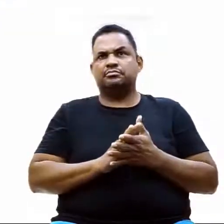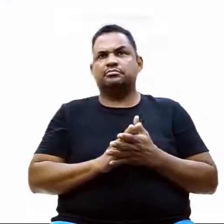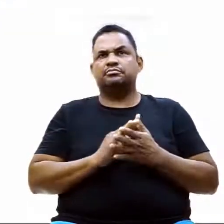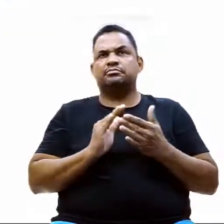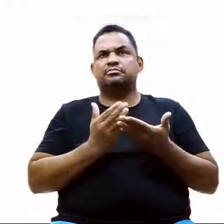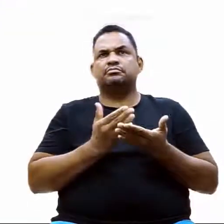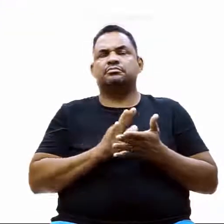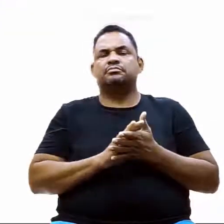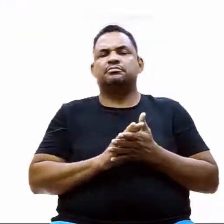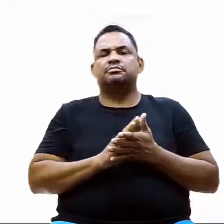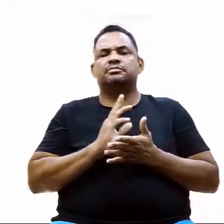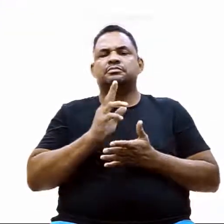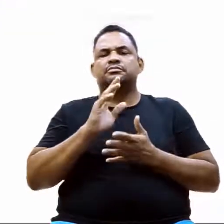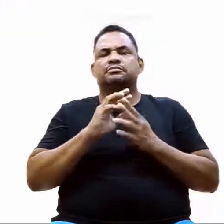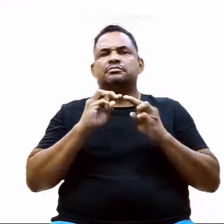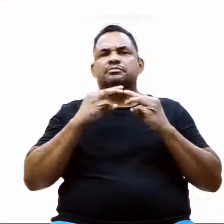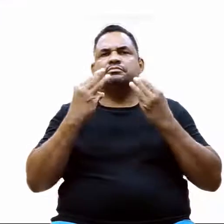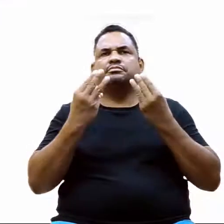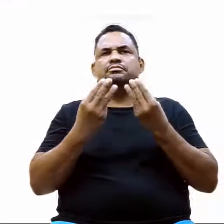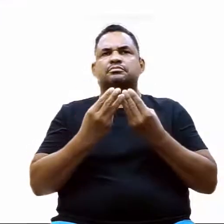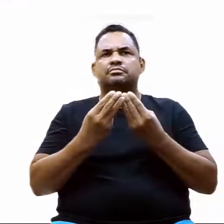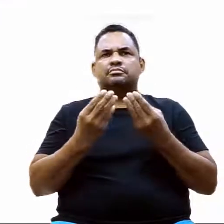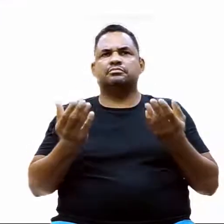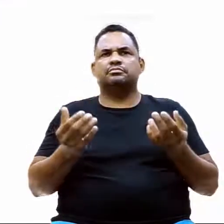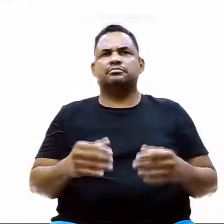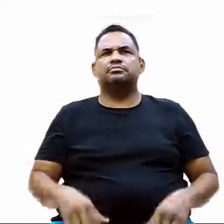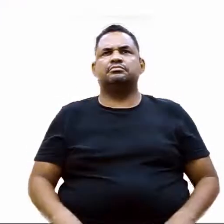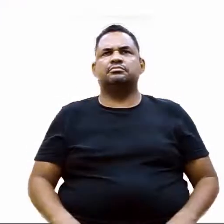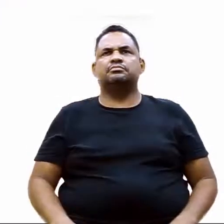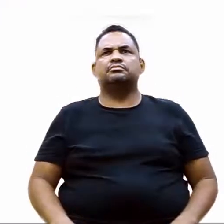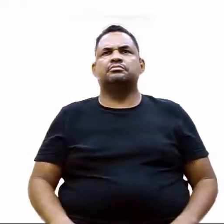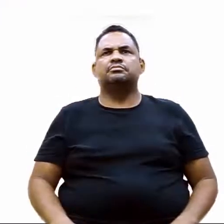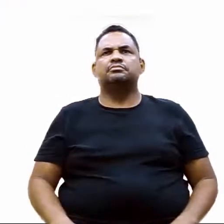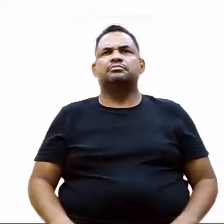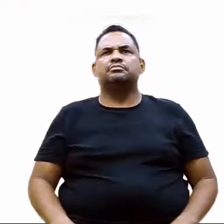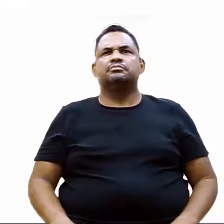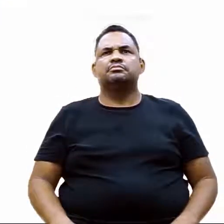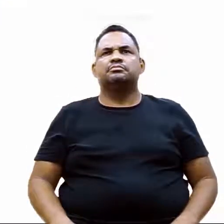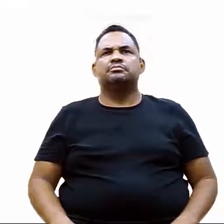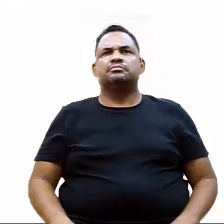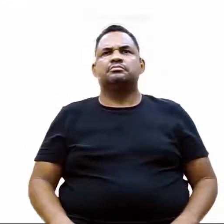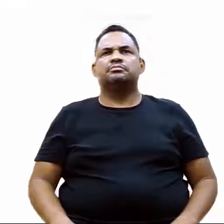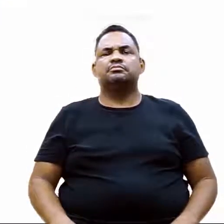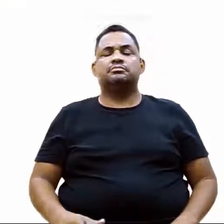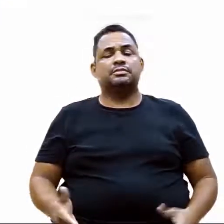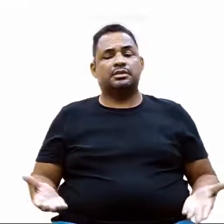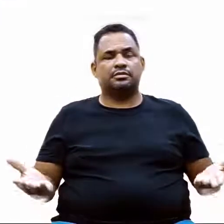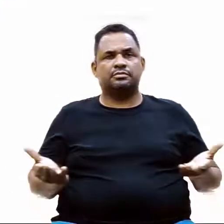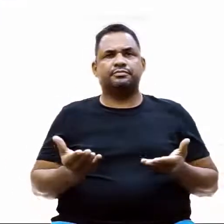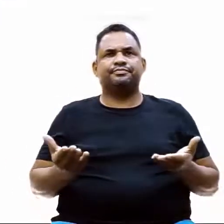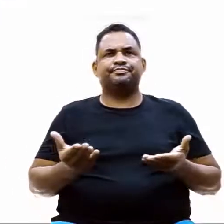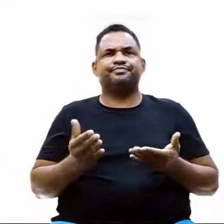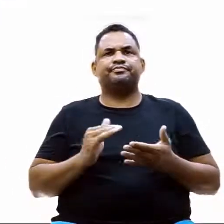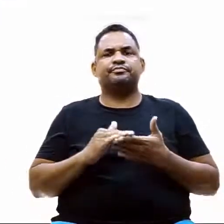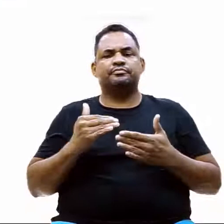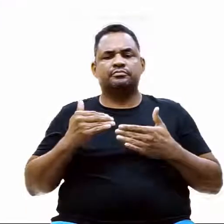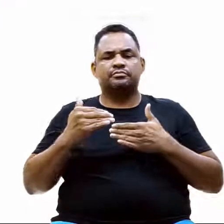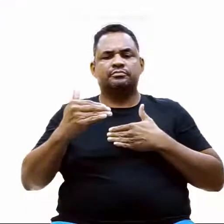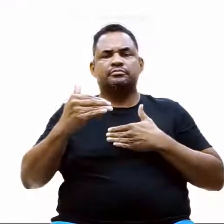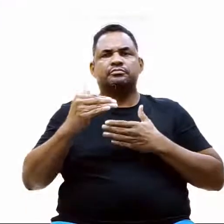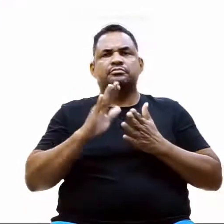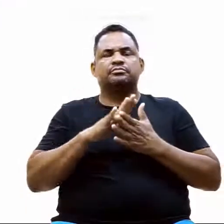das massas, a lei de Lavoisier, vamos partir agora para você